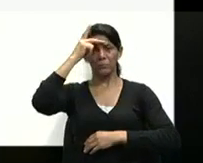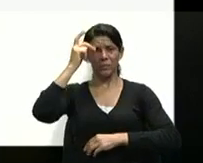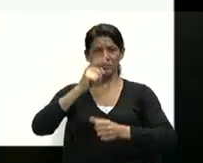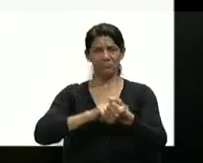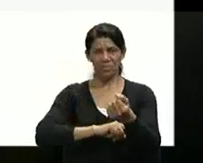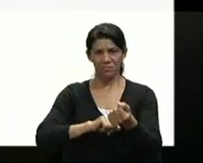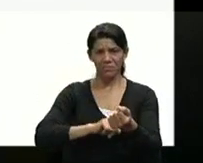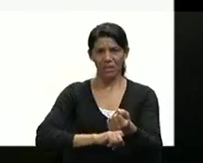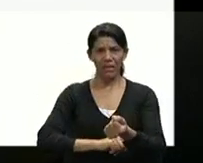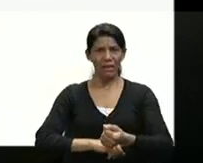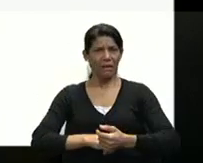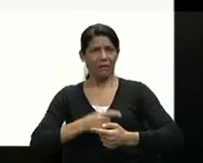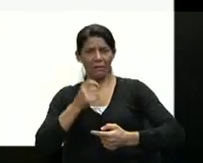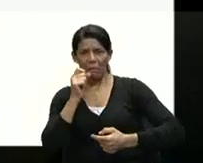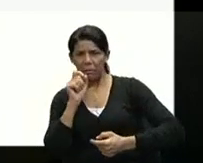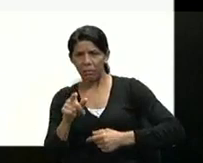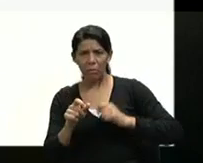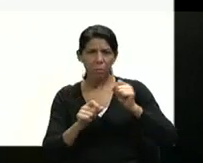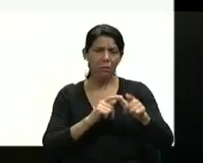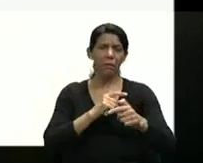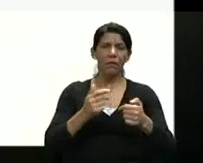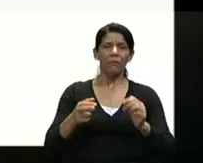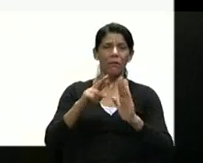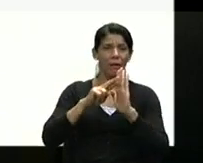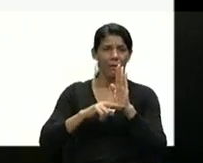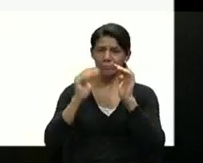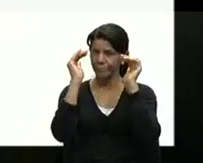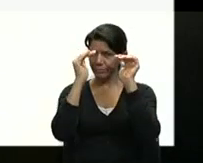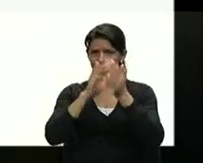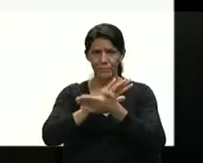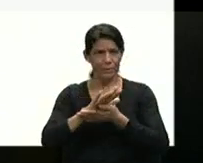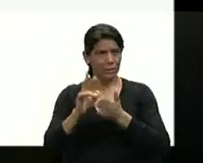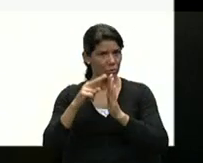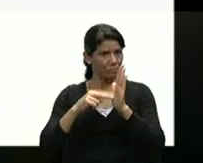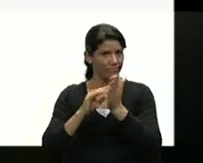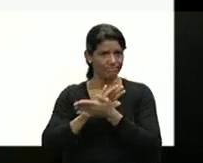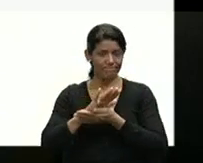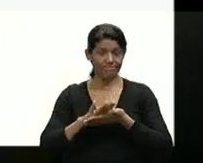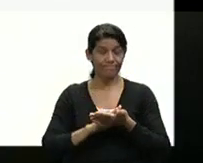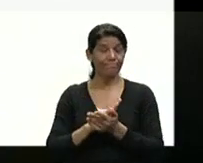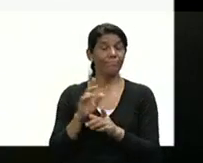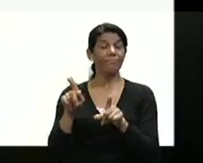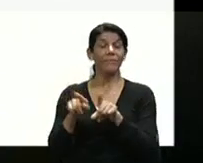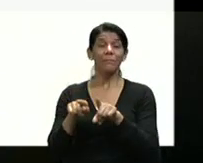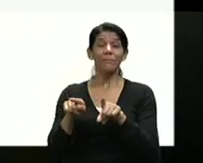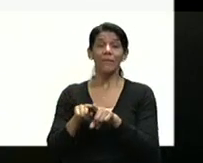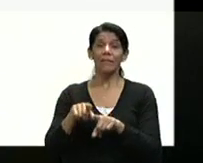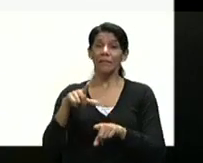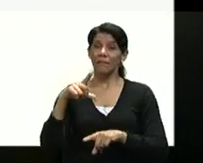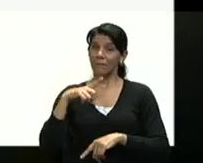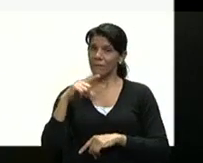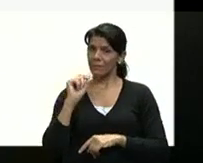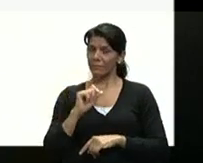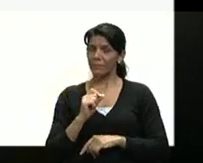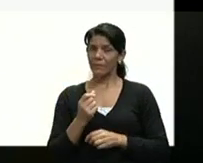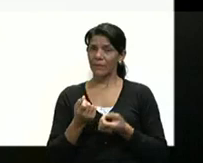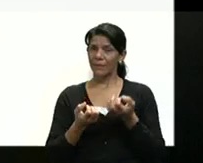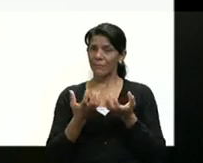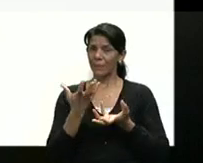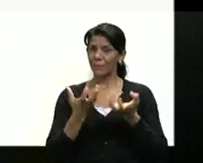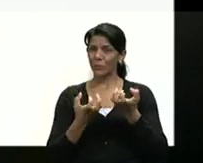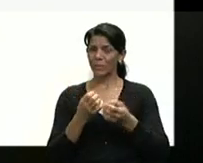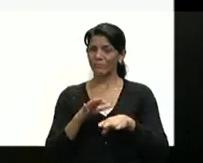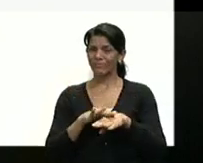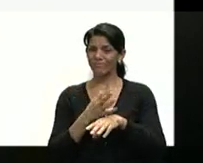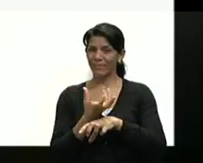mais estressadas, desrespeito às regras, às normas. Também temos as queimaduras, como um